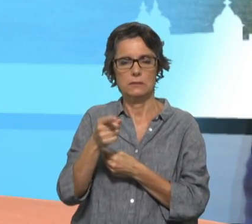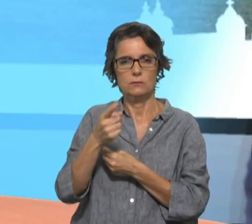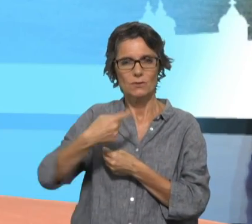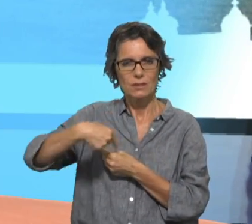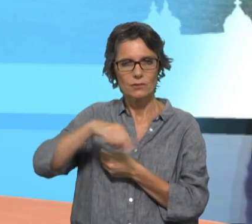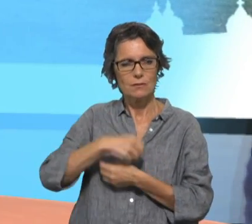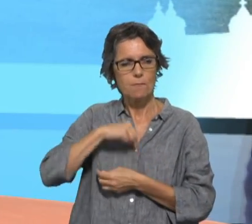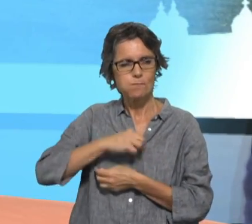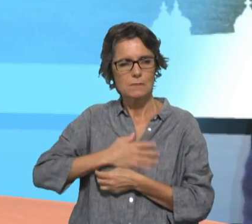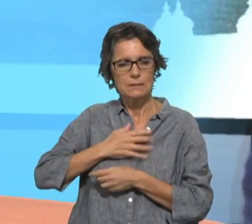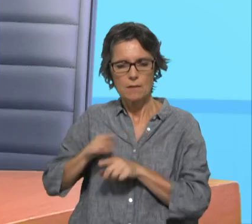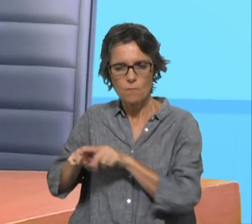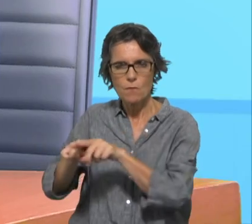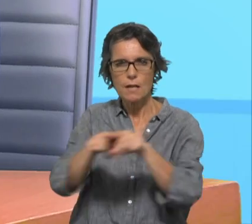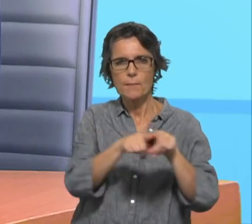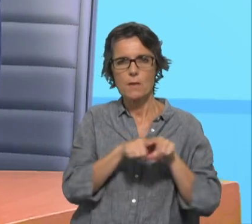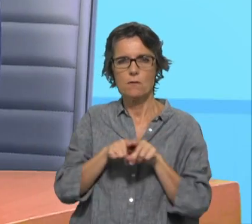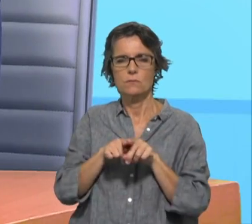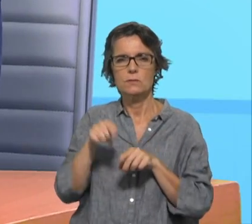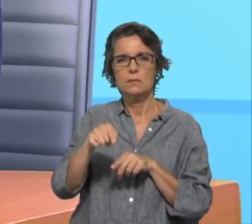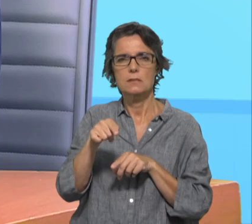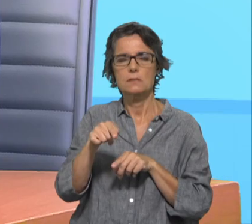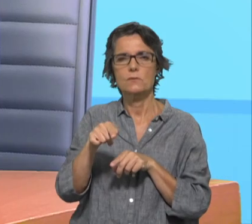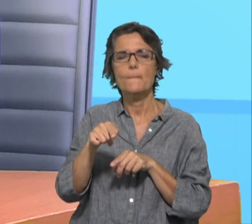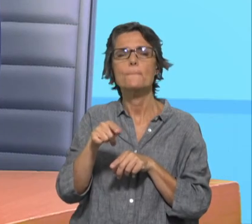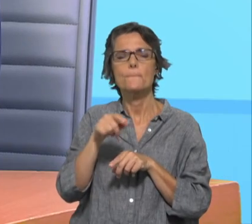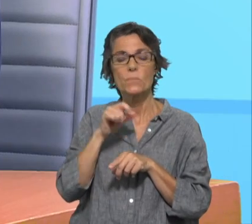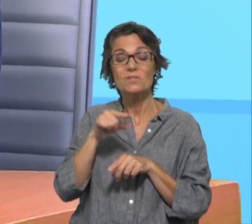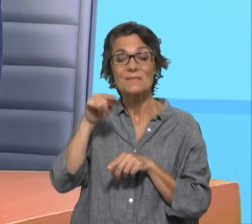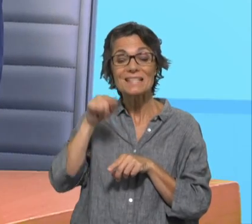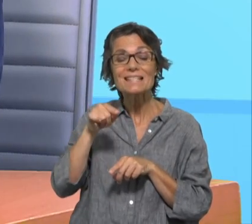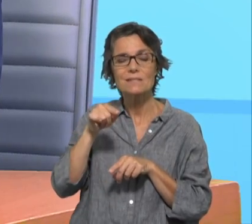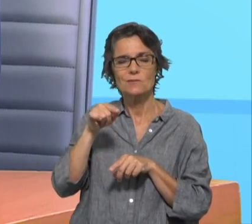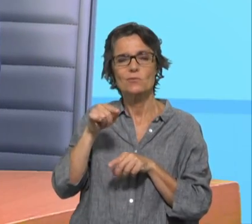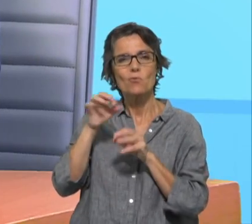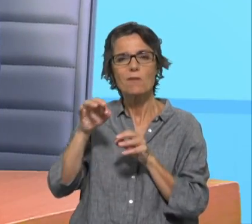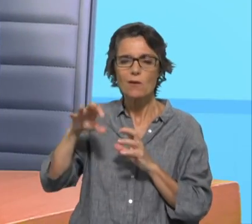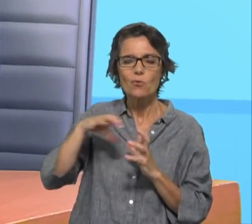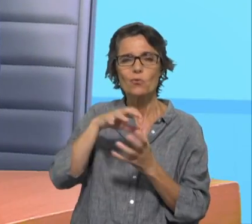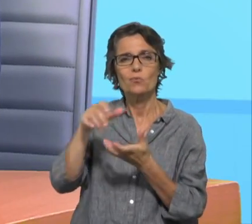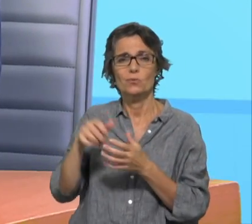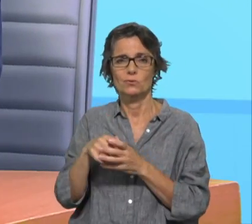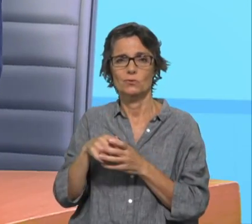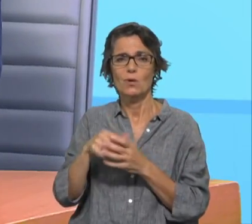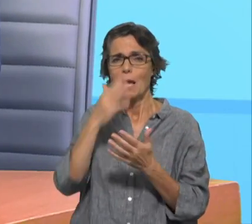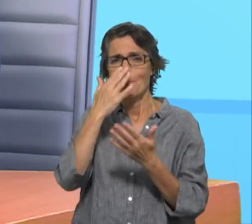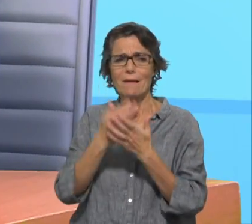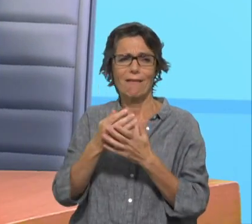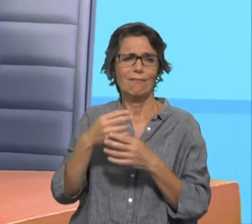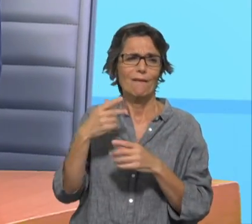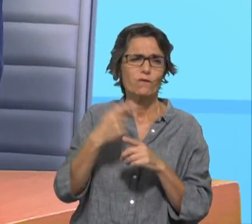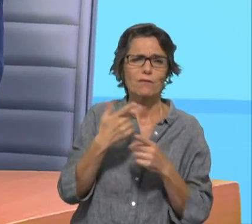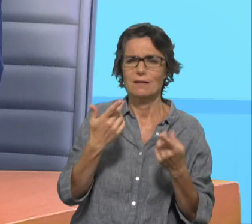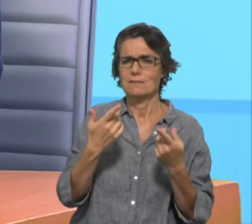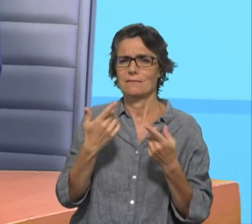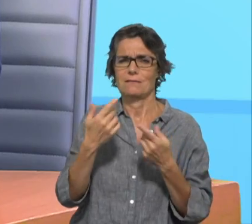irmãos e que só como irmãos, na verdade, curaremos as feridas do mundo. Feridas que nos vêm pela violência, a